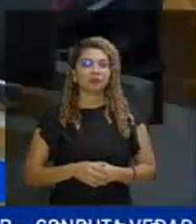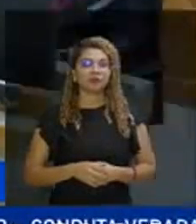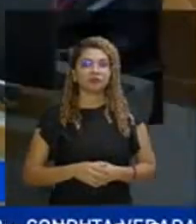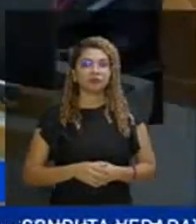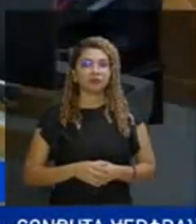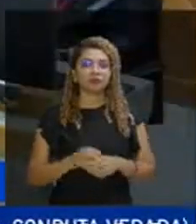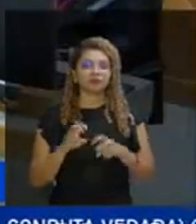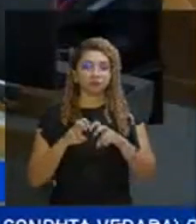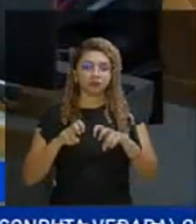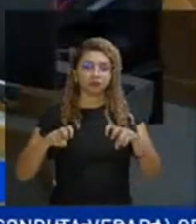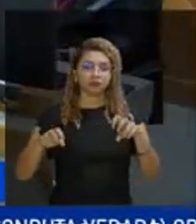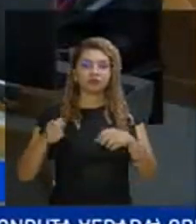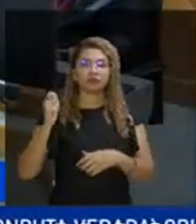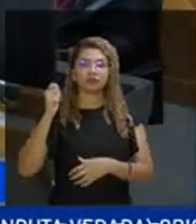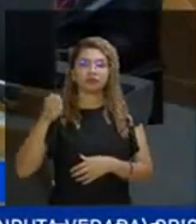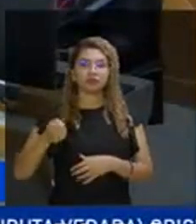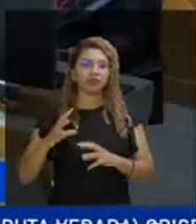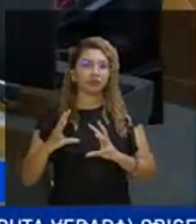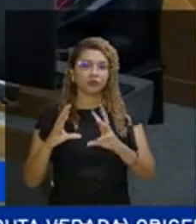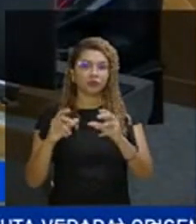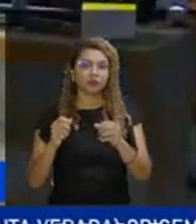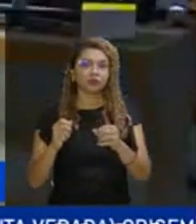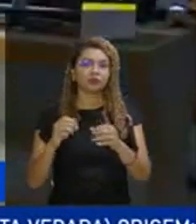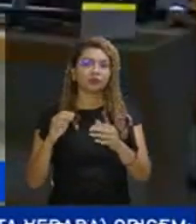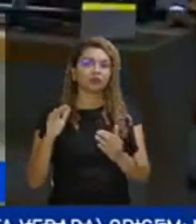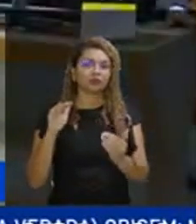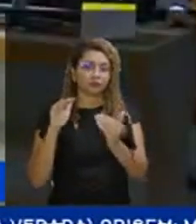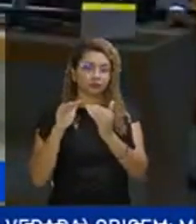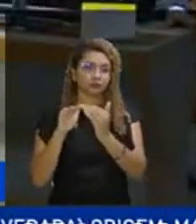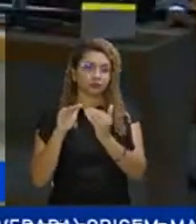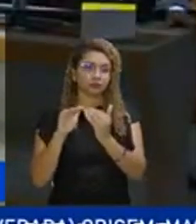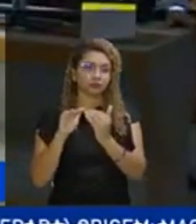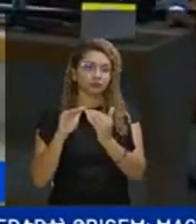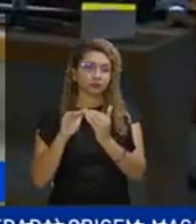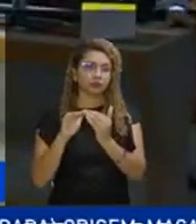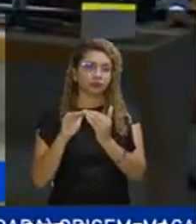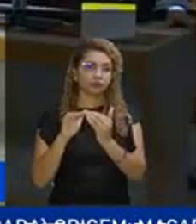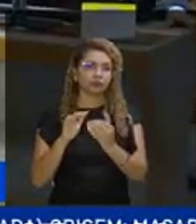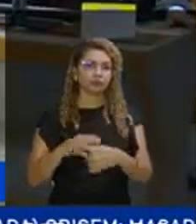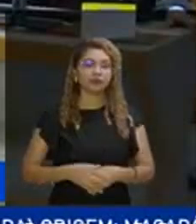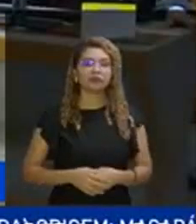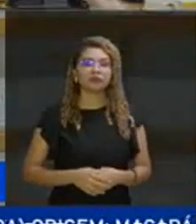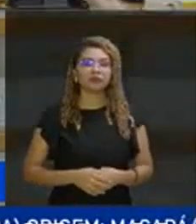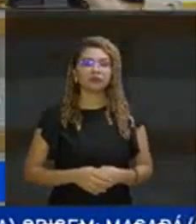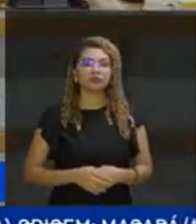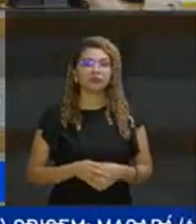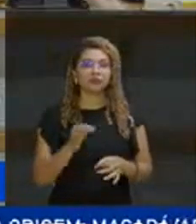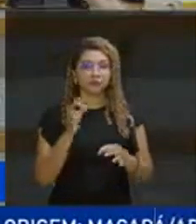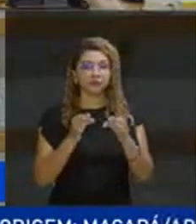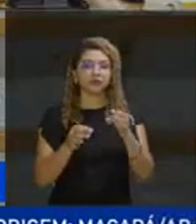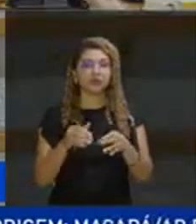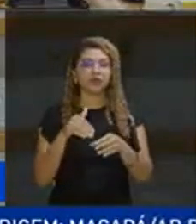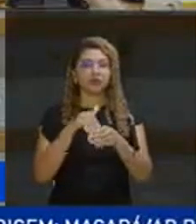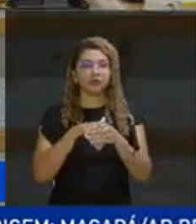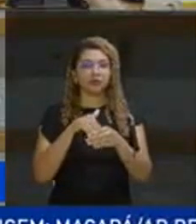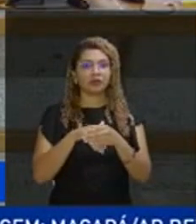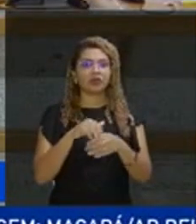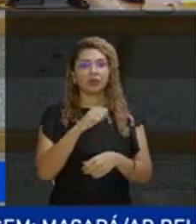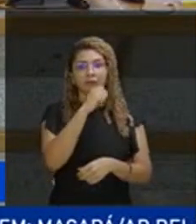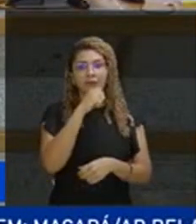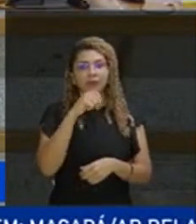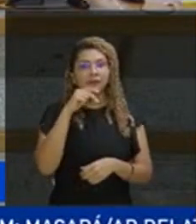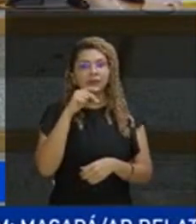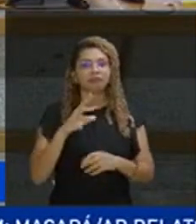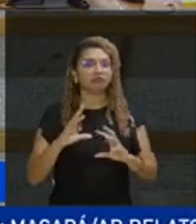relator. Juíza Tina Souza. Acompanho, presidente. Juiz Carlos Fernando. Também acompanho. Decisão. O Tribunal Regional Eleitoral do Amapá, por